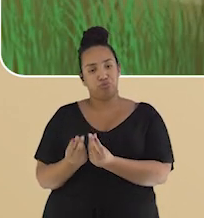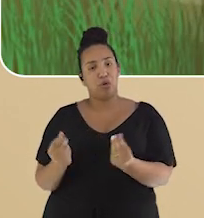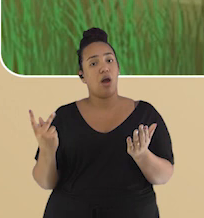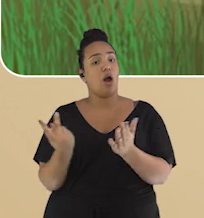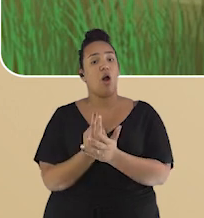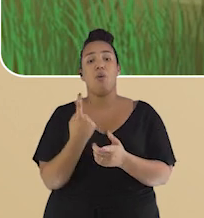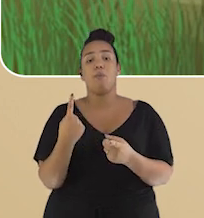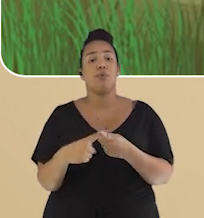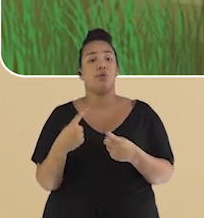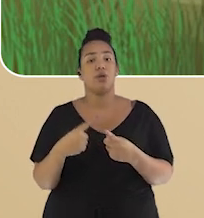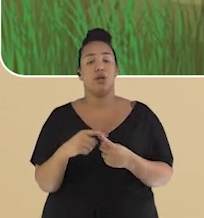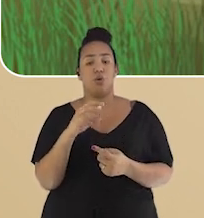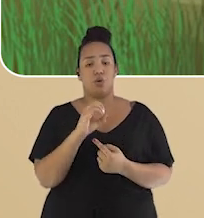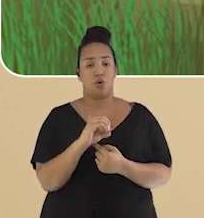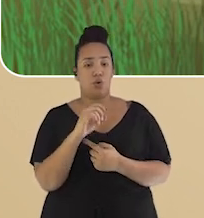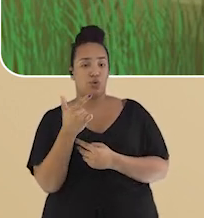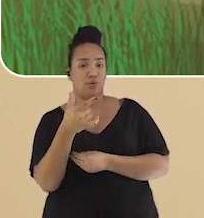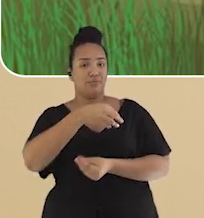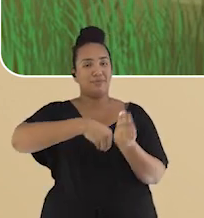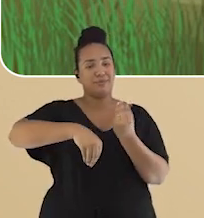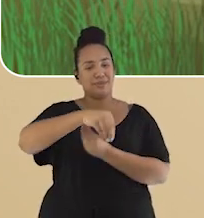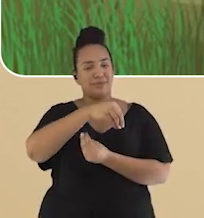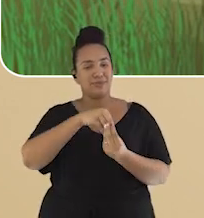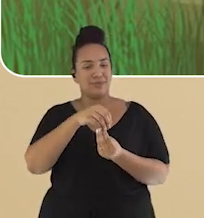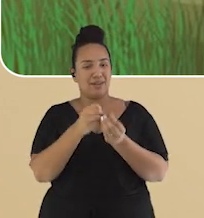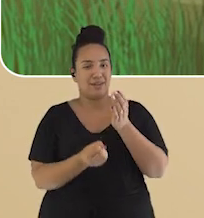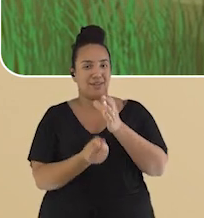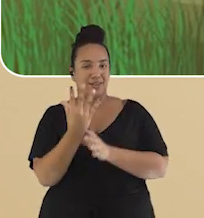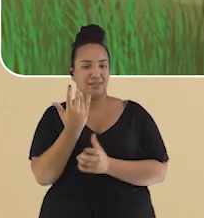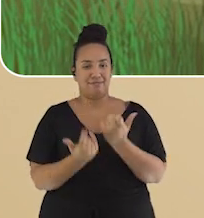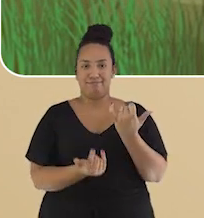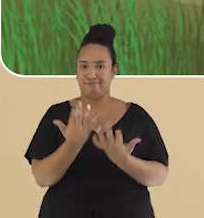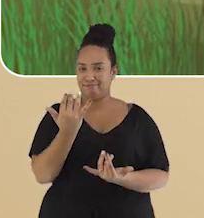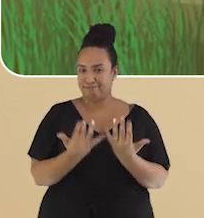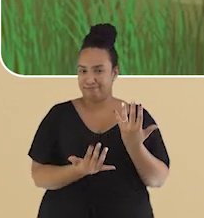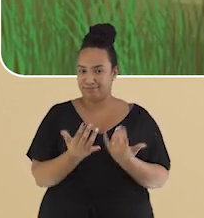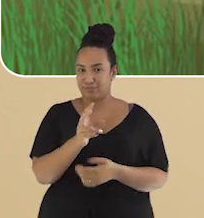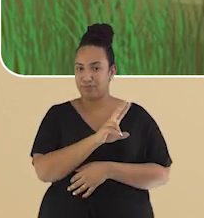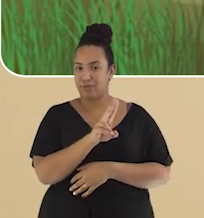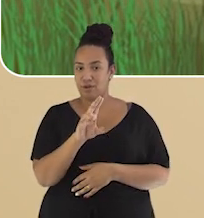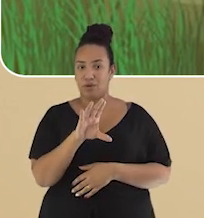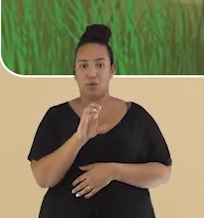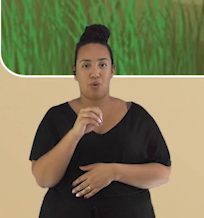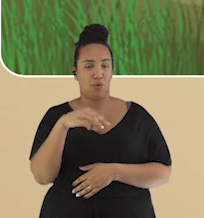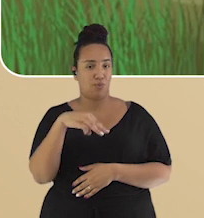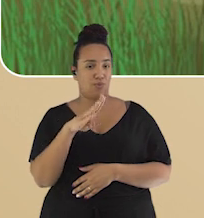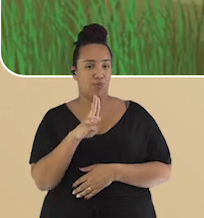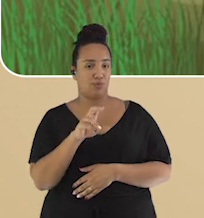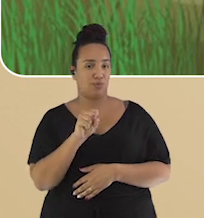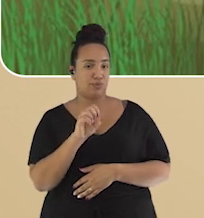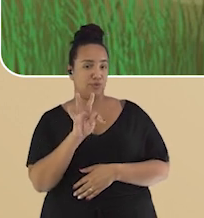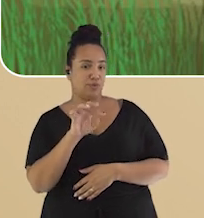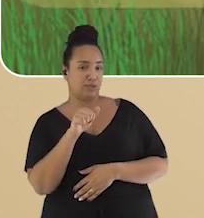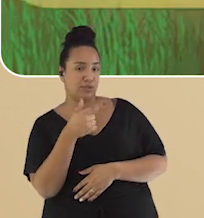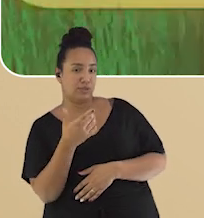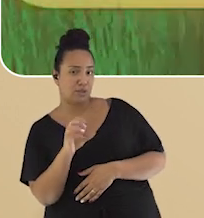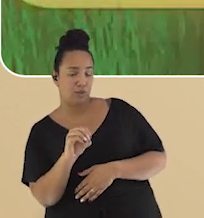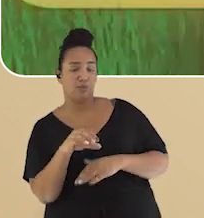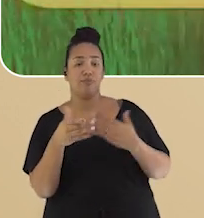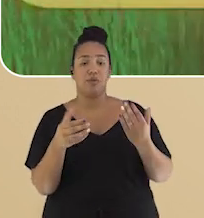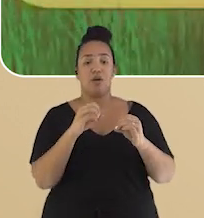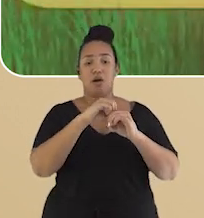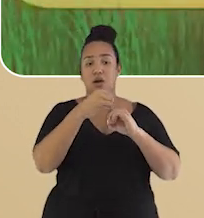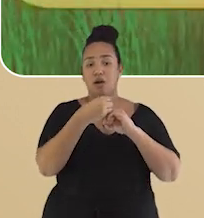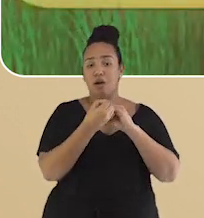ele reage com o oxigênio do ar em uma reação de queima, também chamada de combustão. Assim, suas moléculas são rompidas